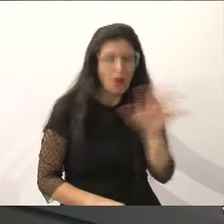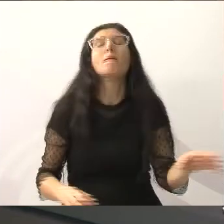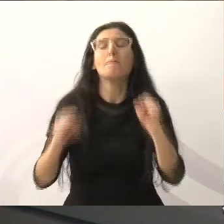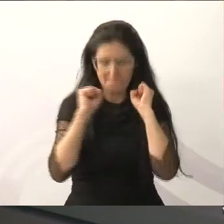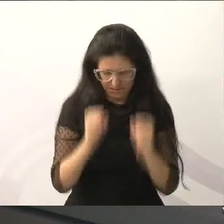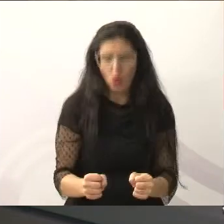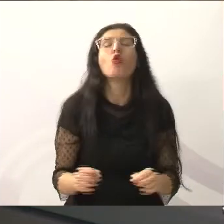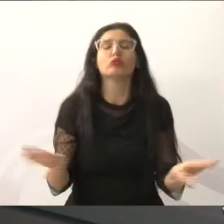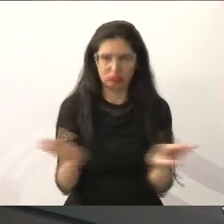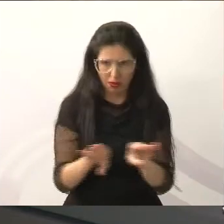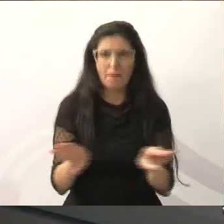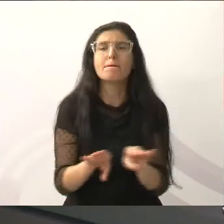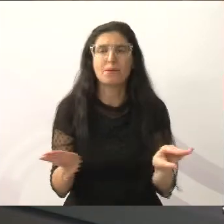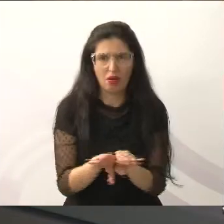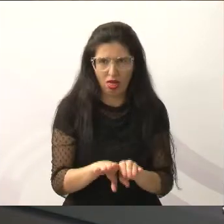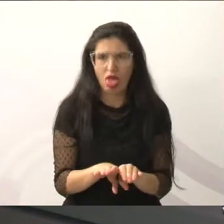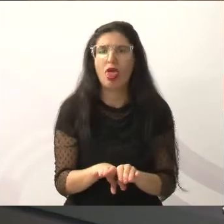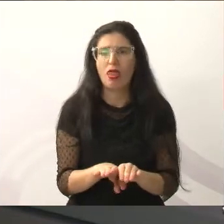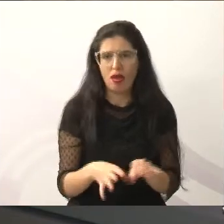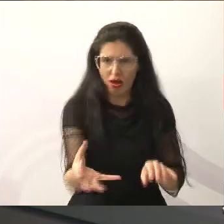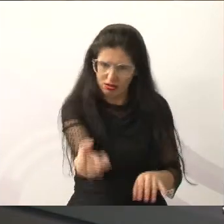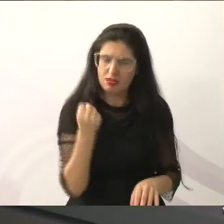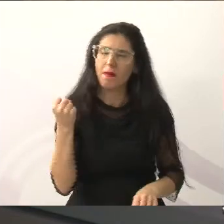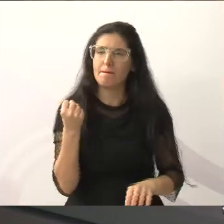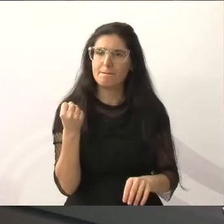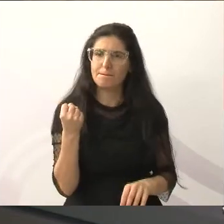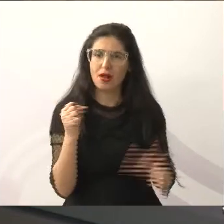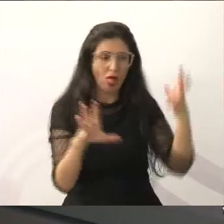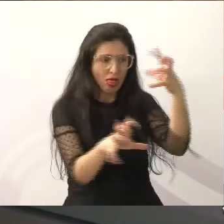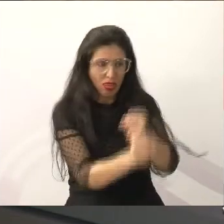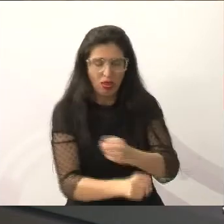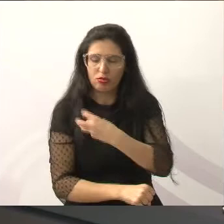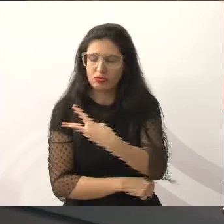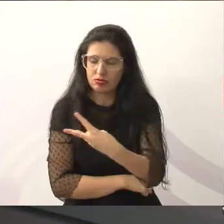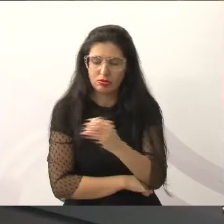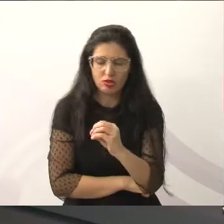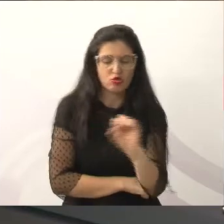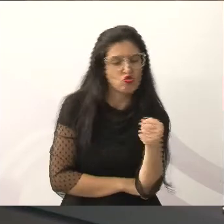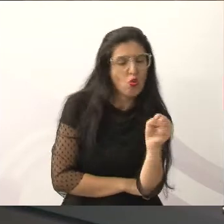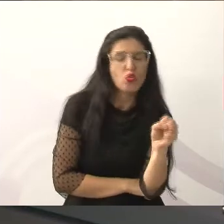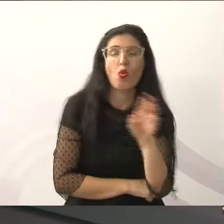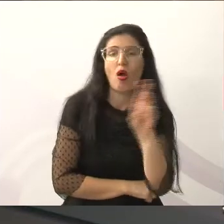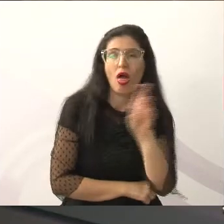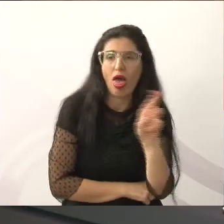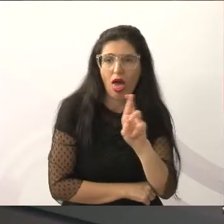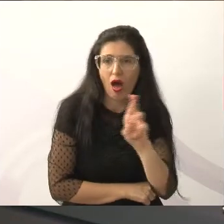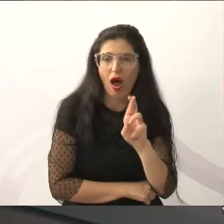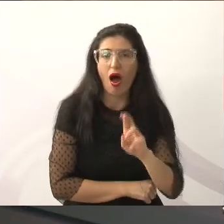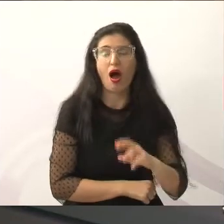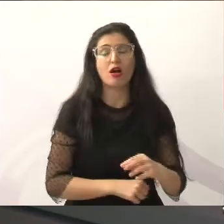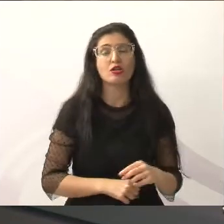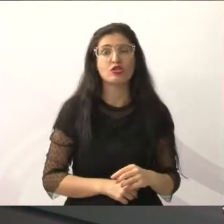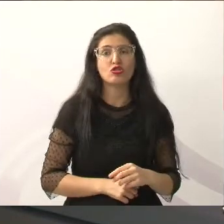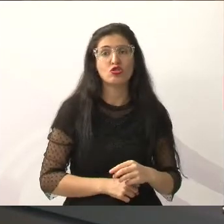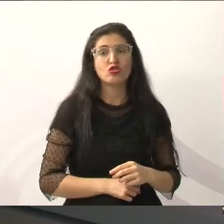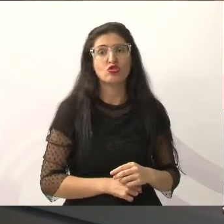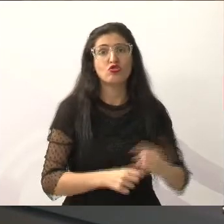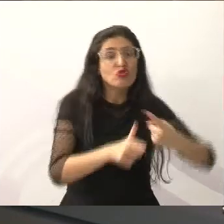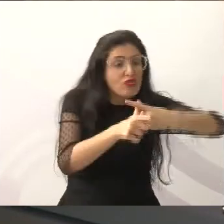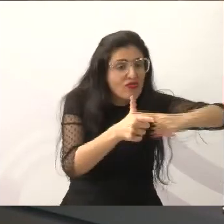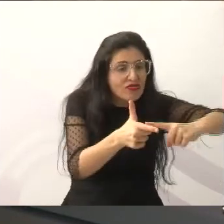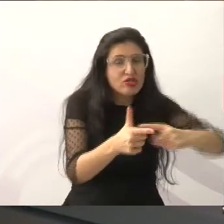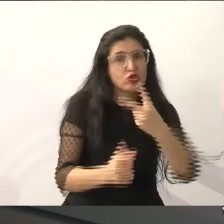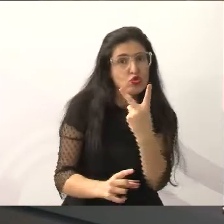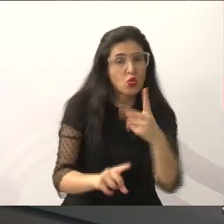pode também receber esses R$ 308 em 2 parcelas, receber do município